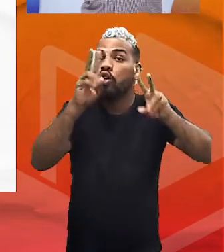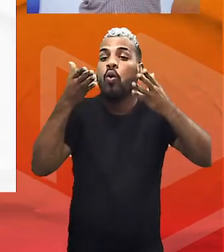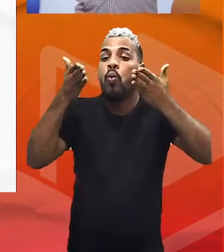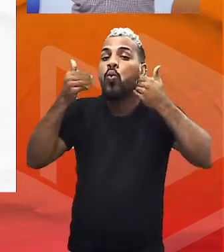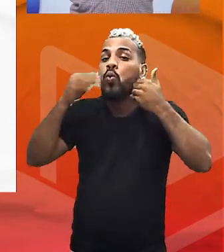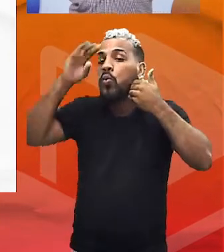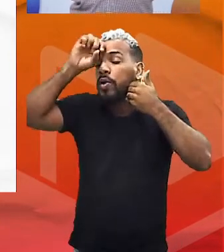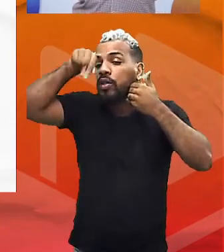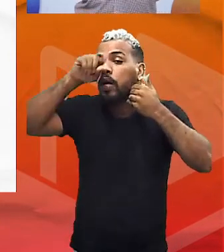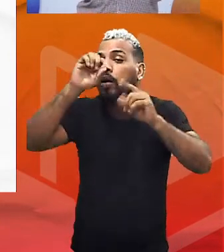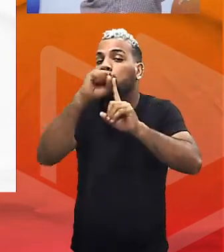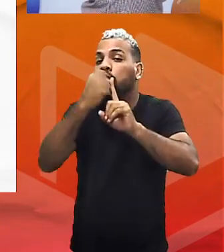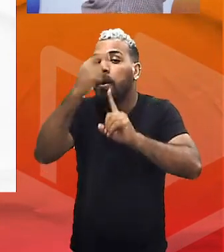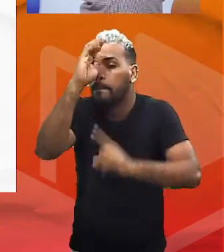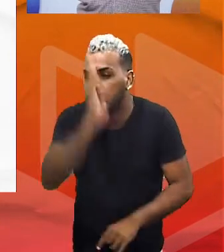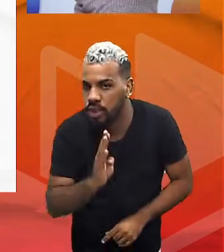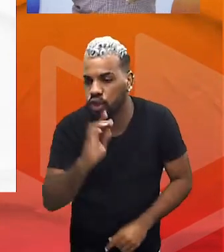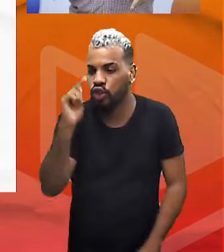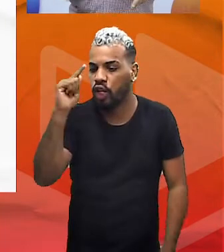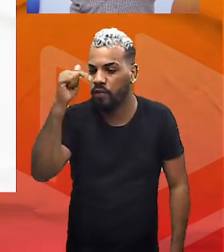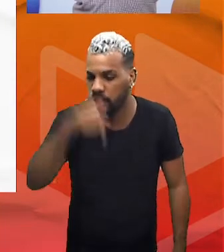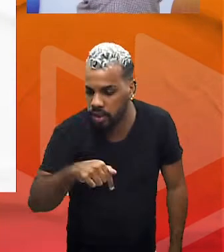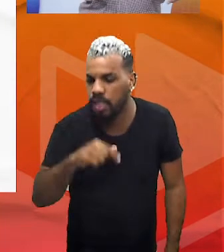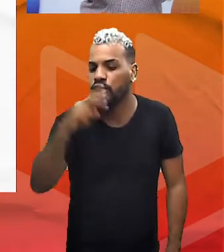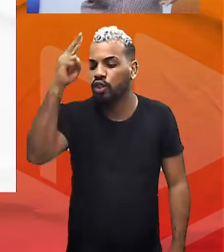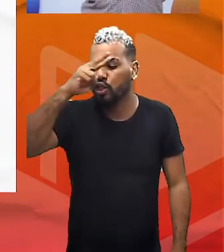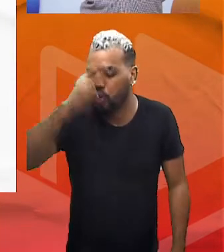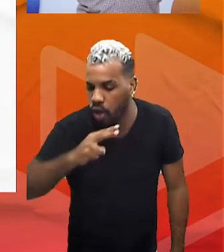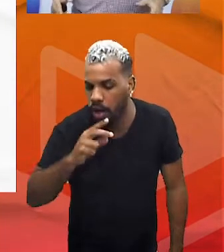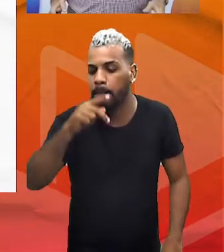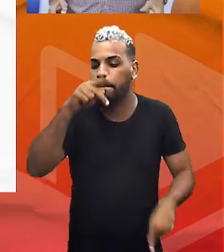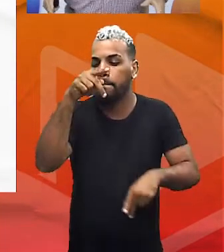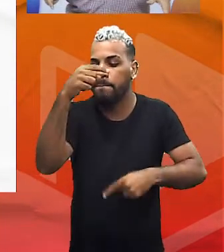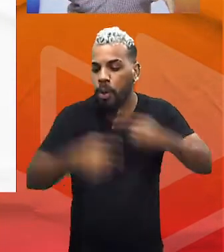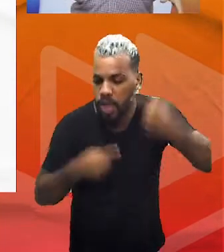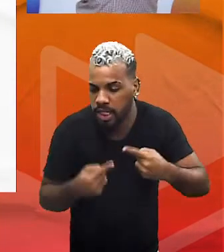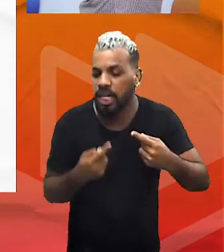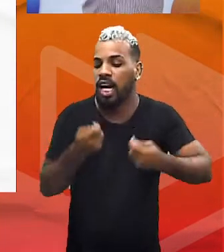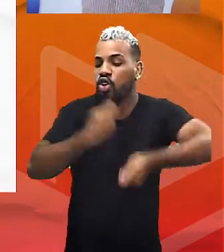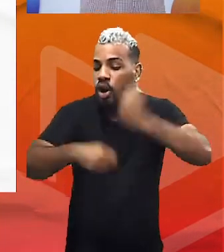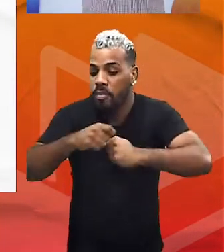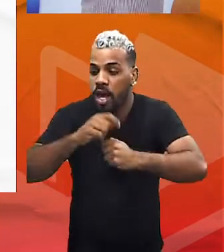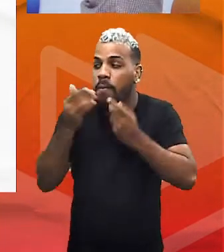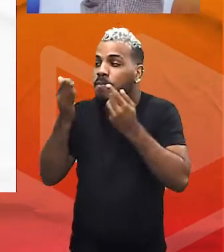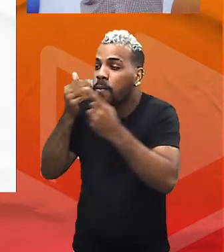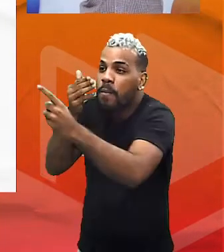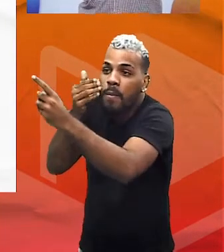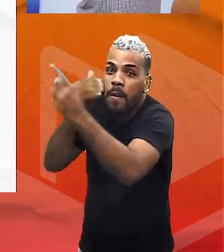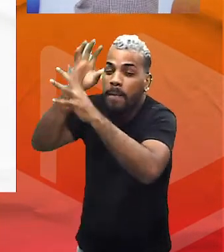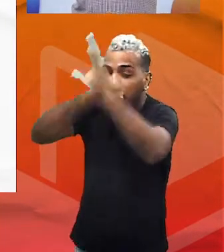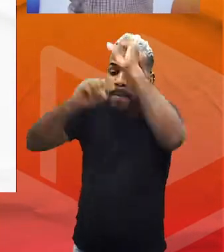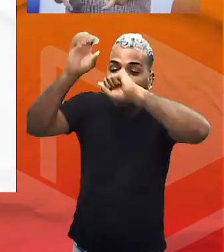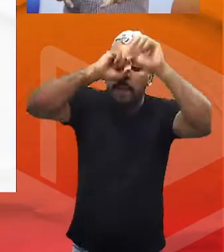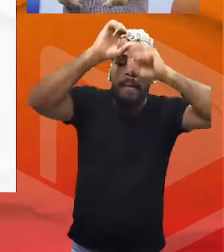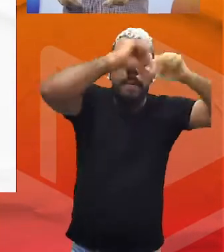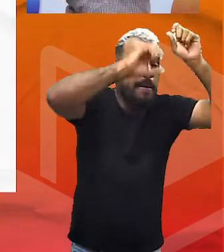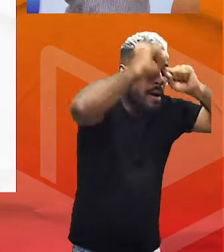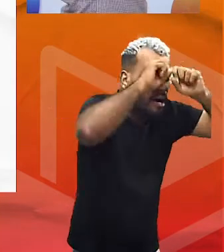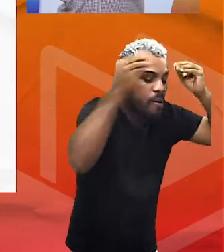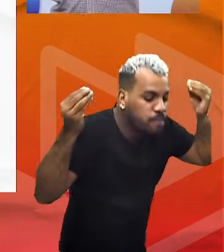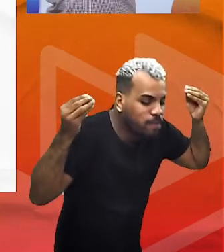de sociologia, de geografia, de história, de política, de economia, tudo que ele tinha de conhecimento sobre o Brasil, ele joga nesse